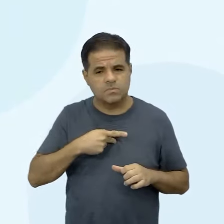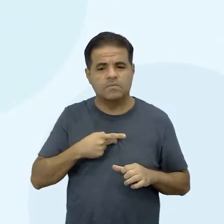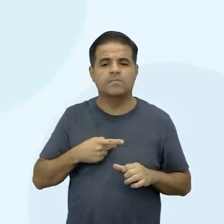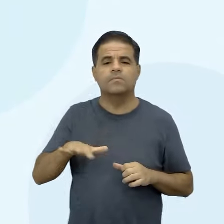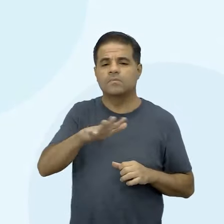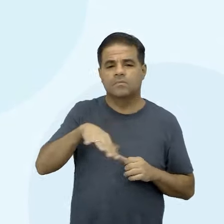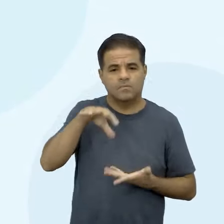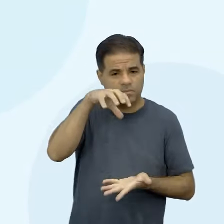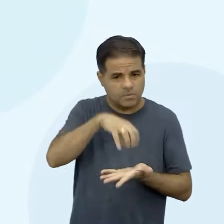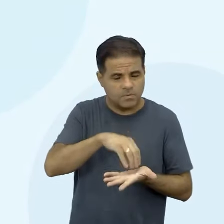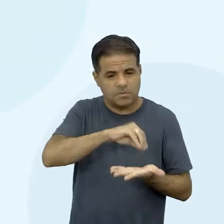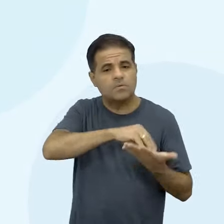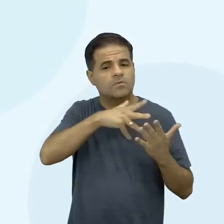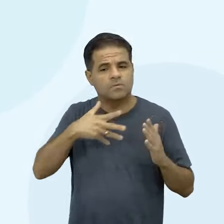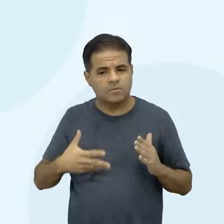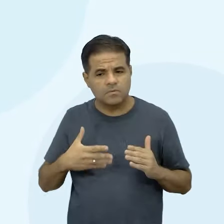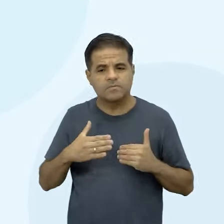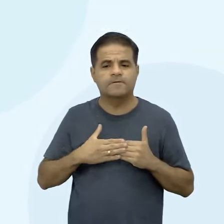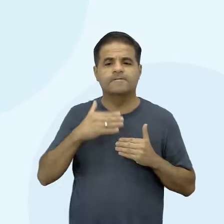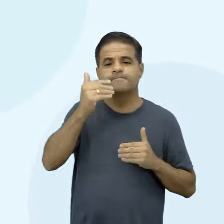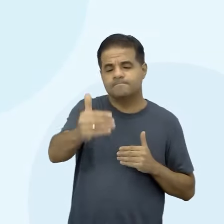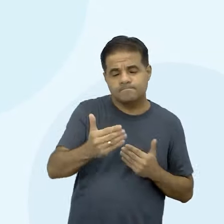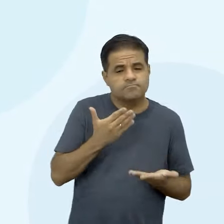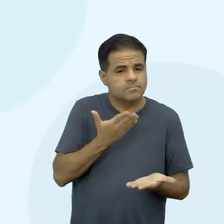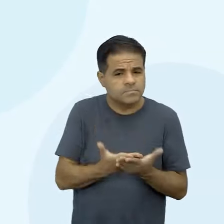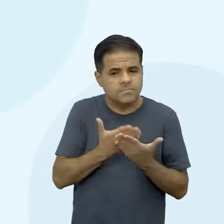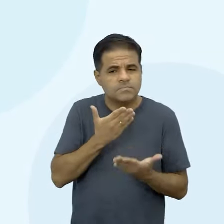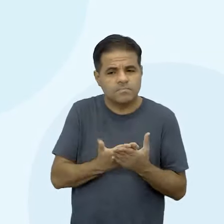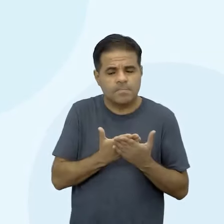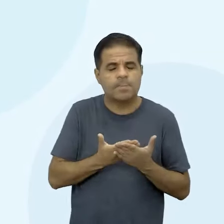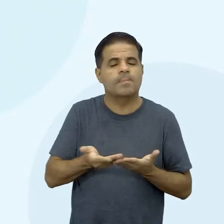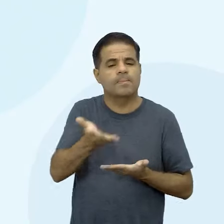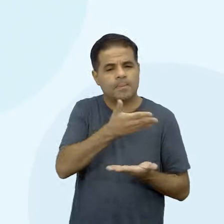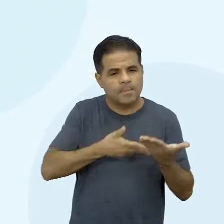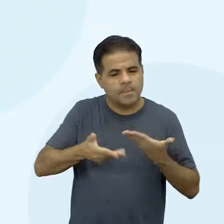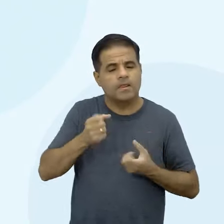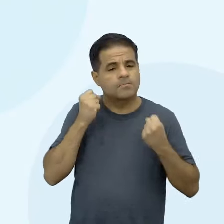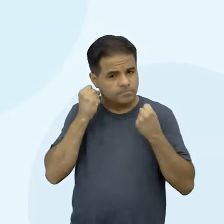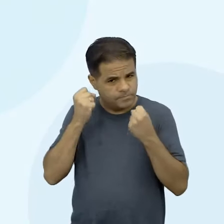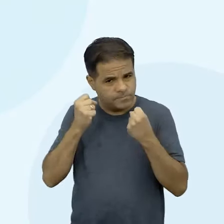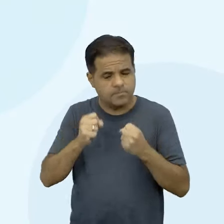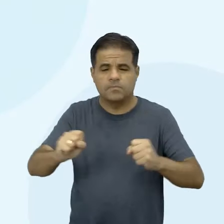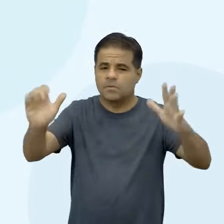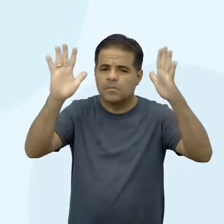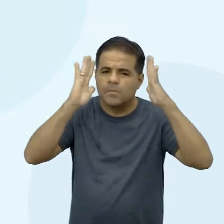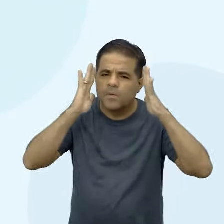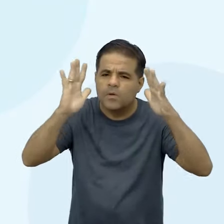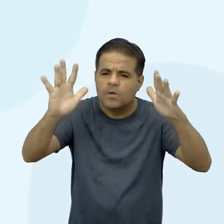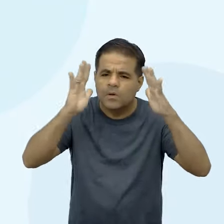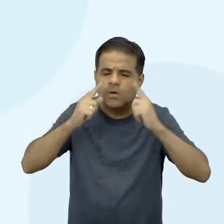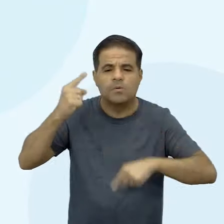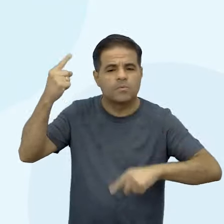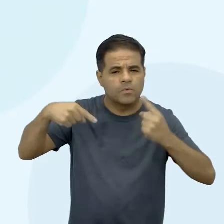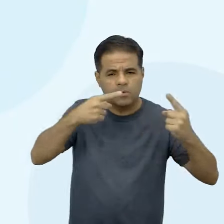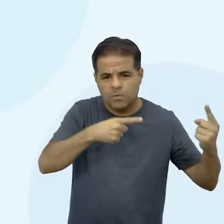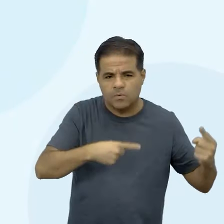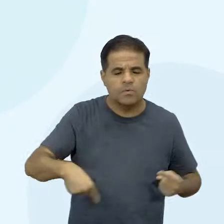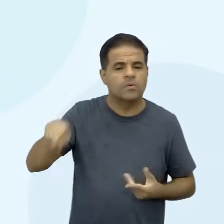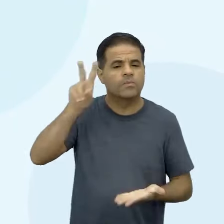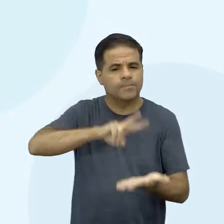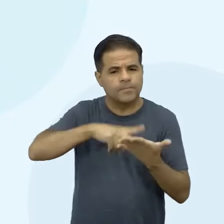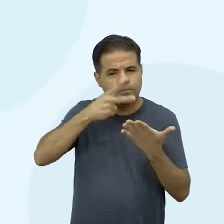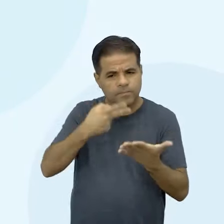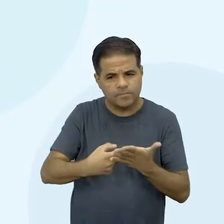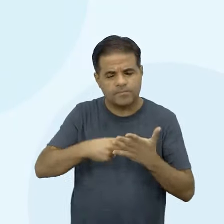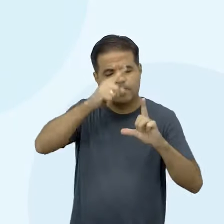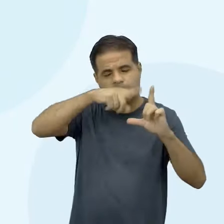Nesta unidade curricular, destacam-se estudos sobre as relações de poder, o pensamento econômico e político e a interpretação